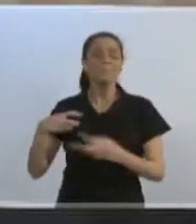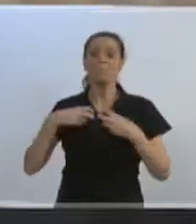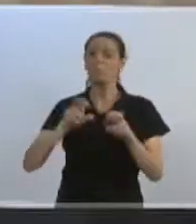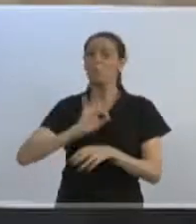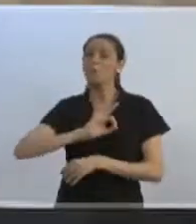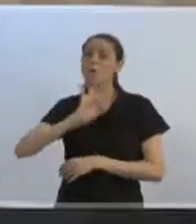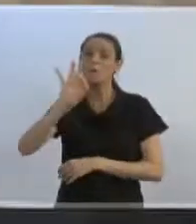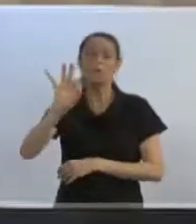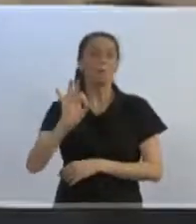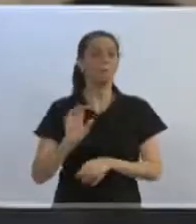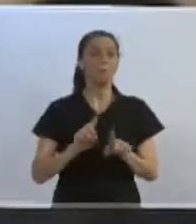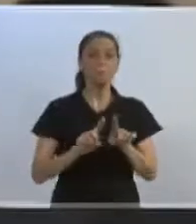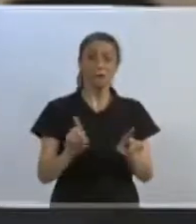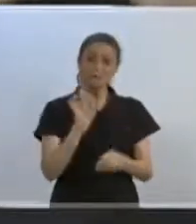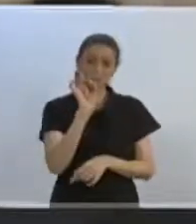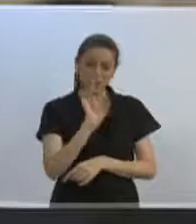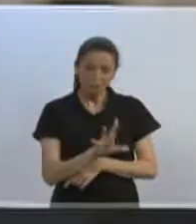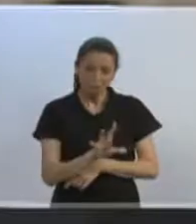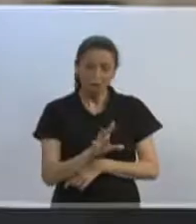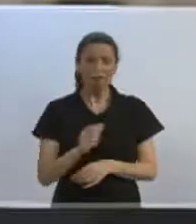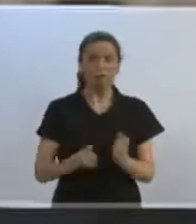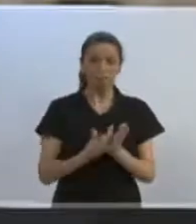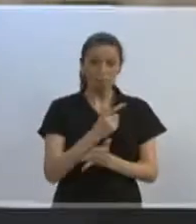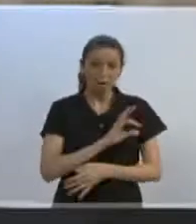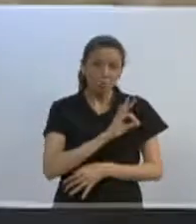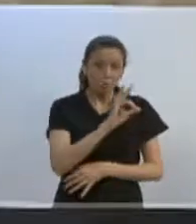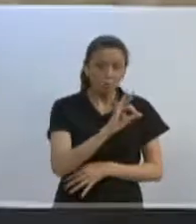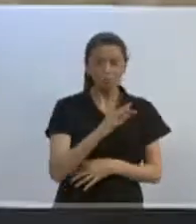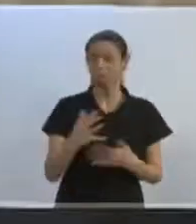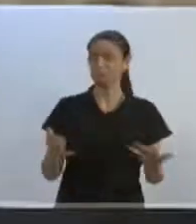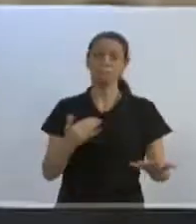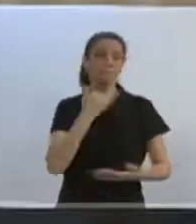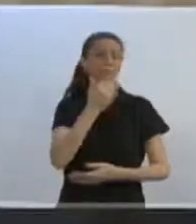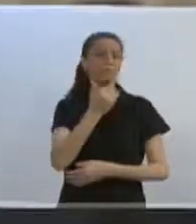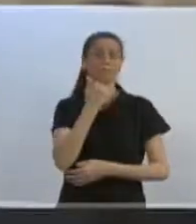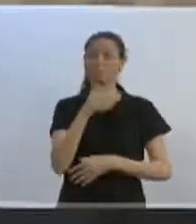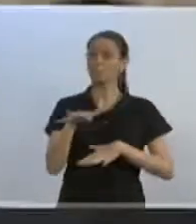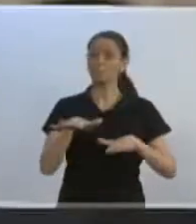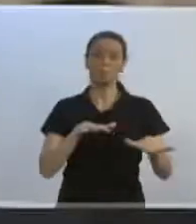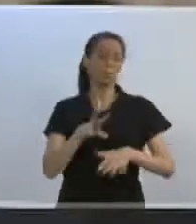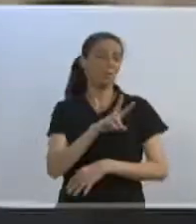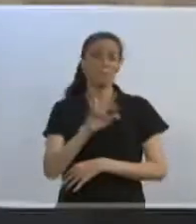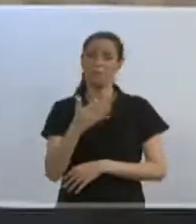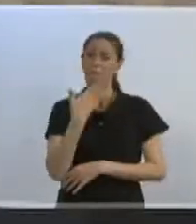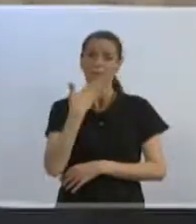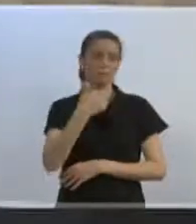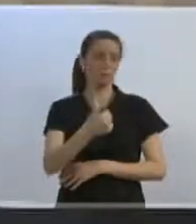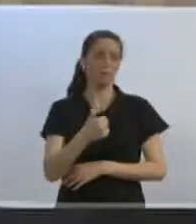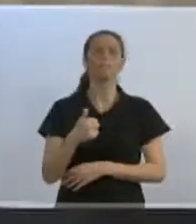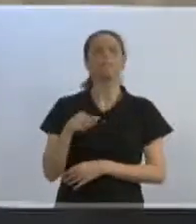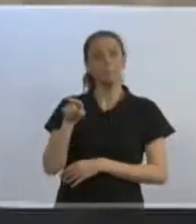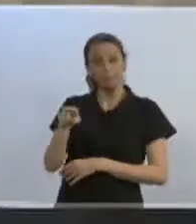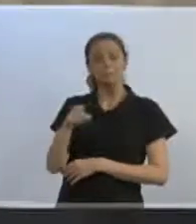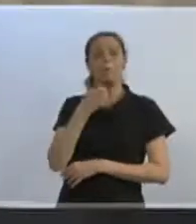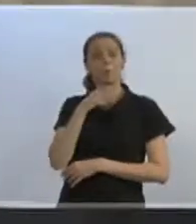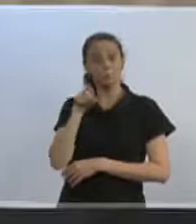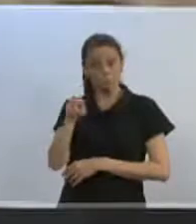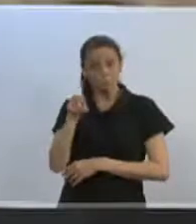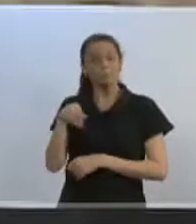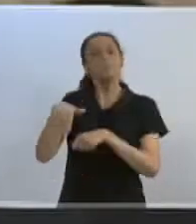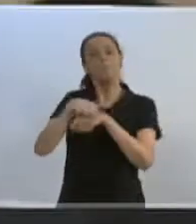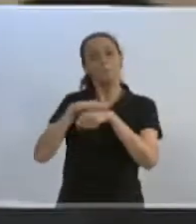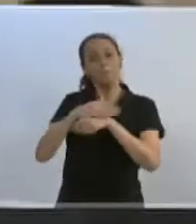novos, o transporte público se faz com muito mais, e eu tenho certeza que o senhor vai trazer novas ideias do Thiago, e é isso que nós temos que fazer essa discussão, temos